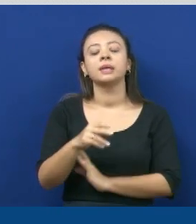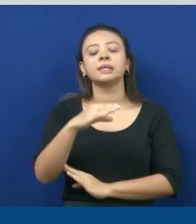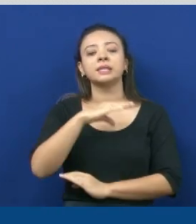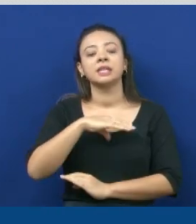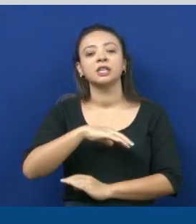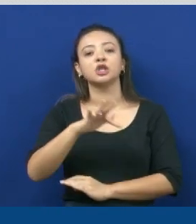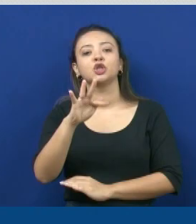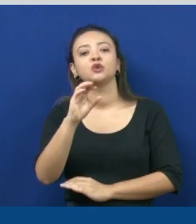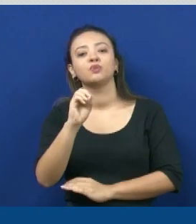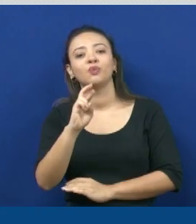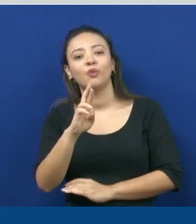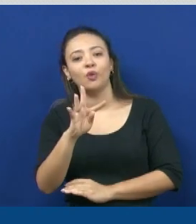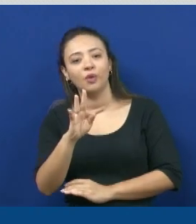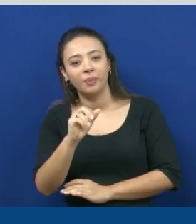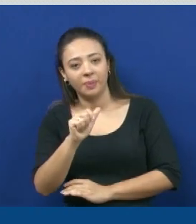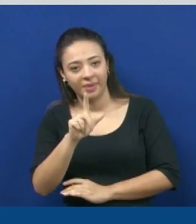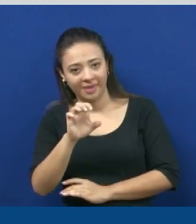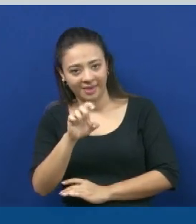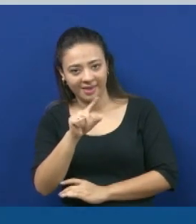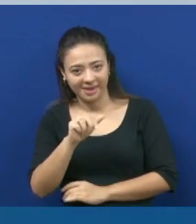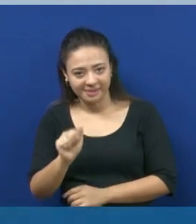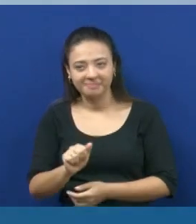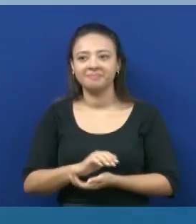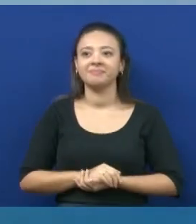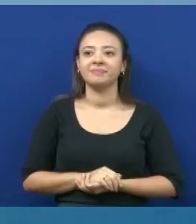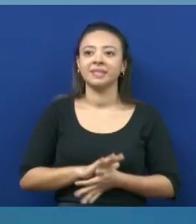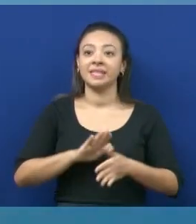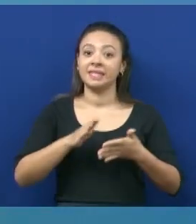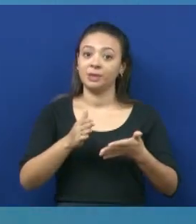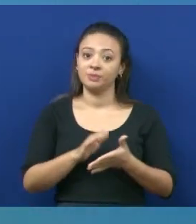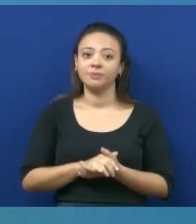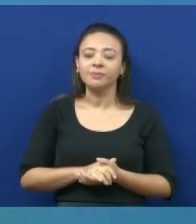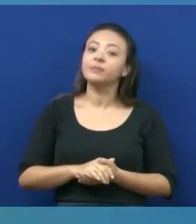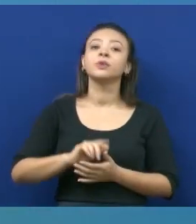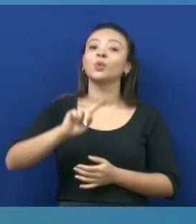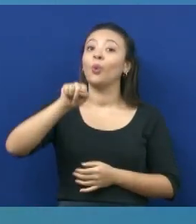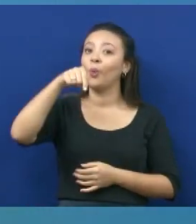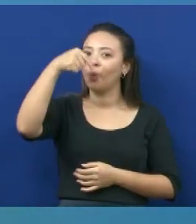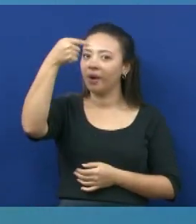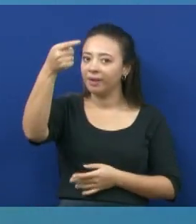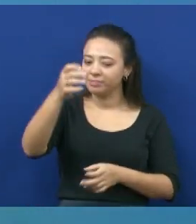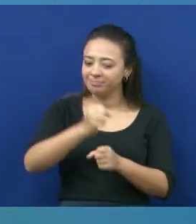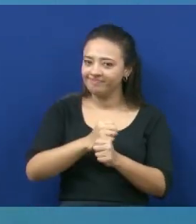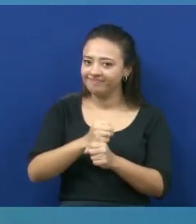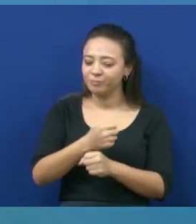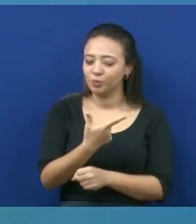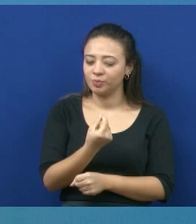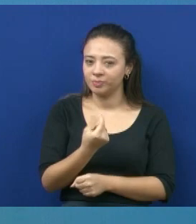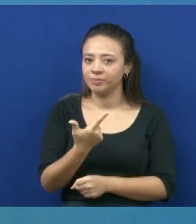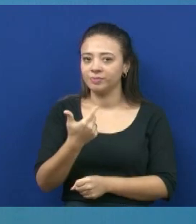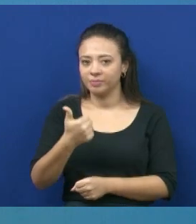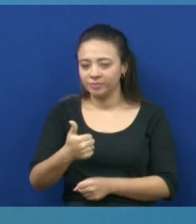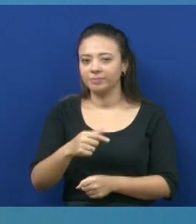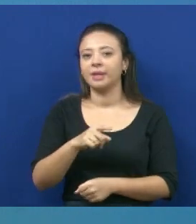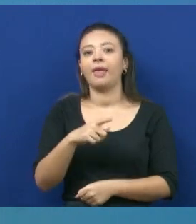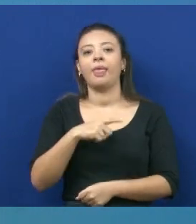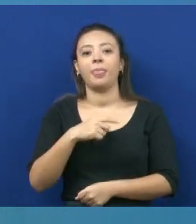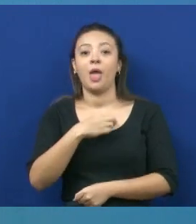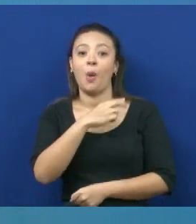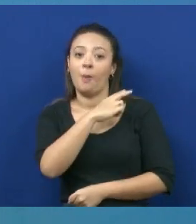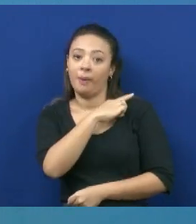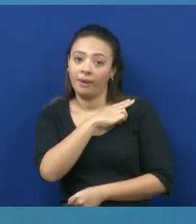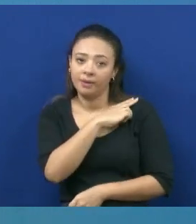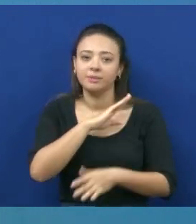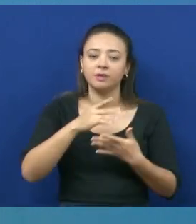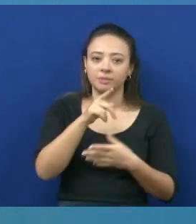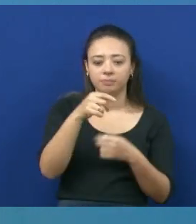2009. Tente resolver para você já ir exercitando. Lembre-se, ano que vem, ensino médio, né? Então, você precisa já ir se preparando desde muito